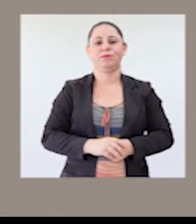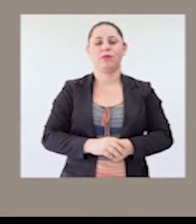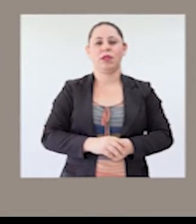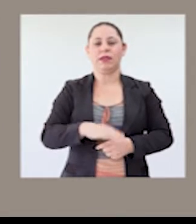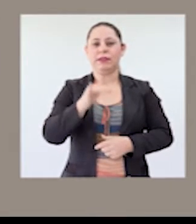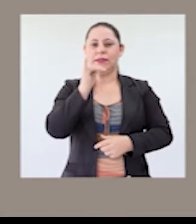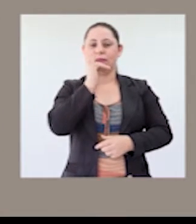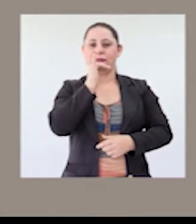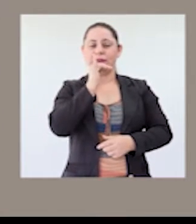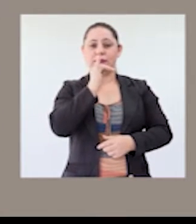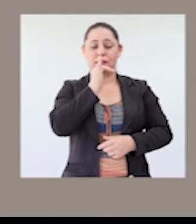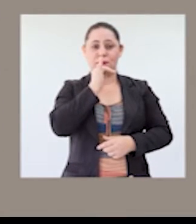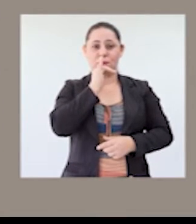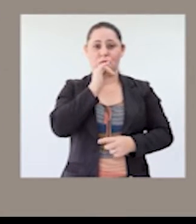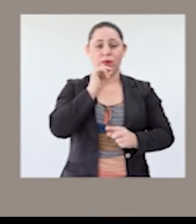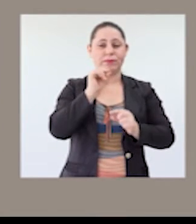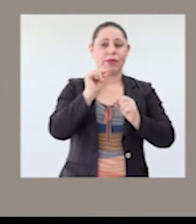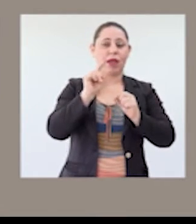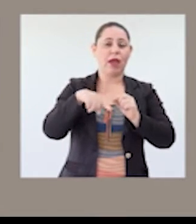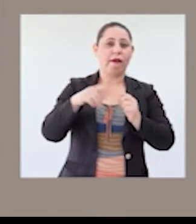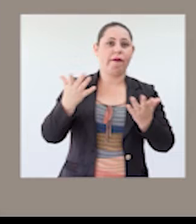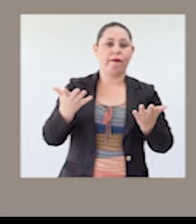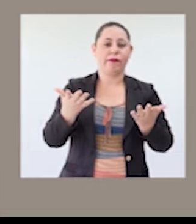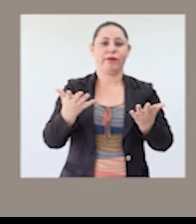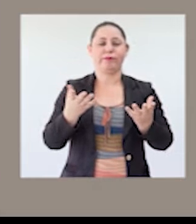a divulgação, hipoteticamente falando,